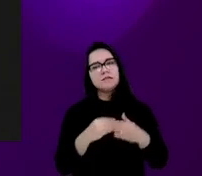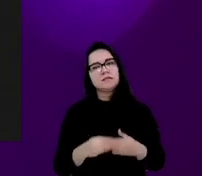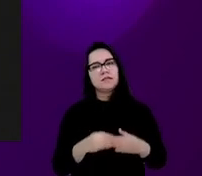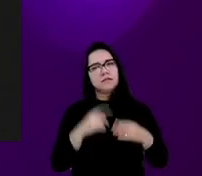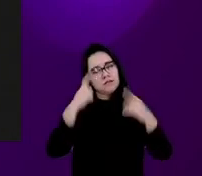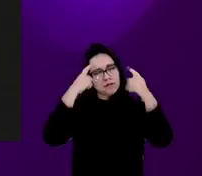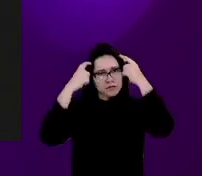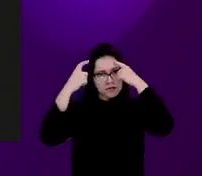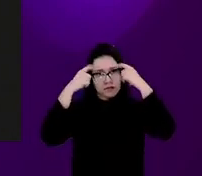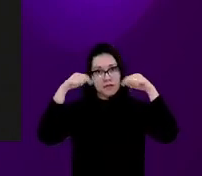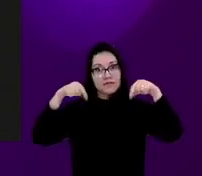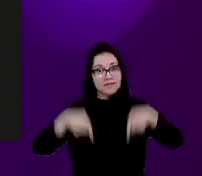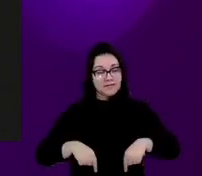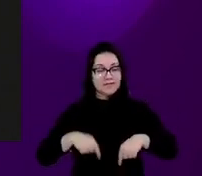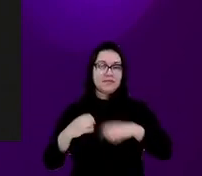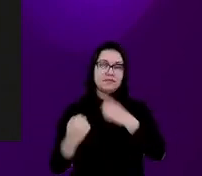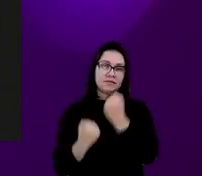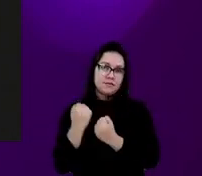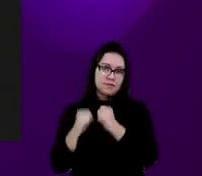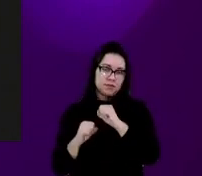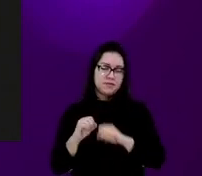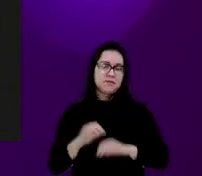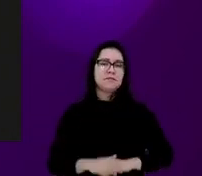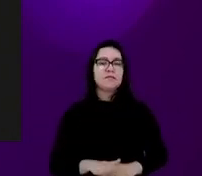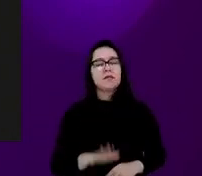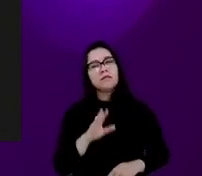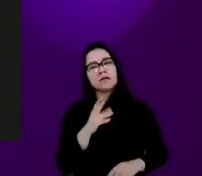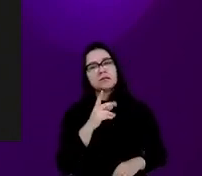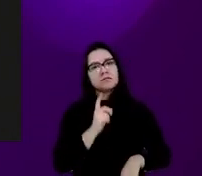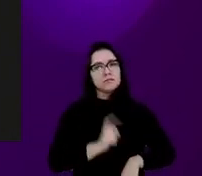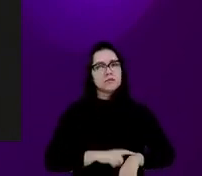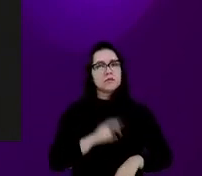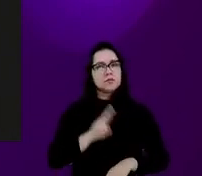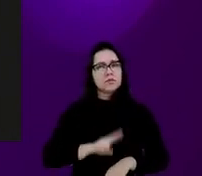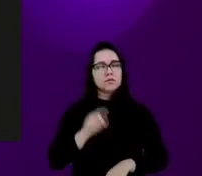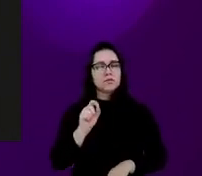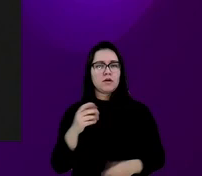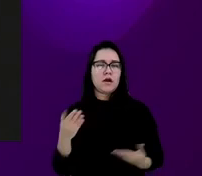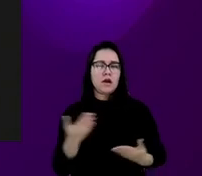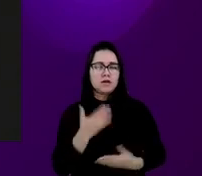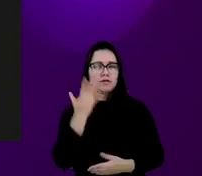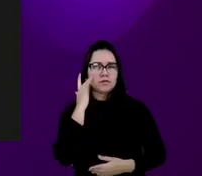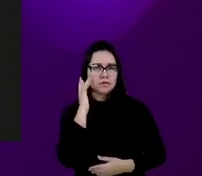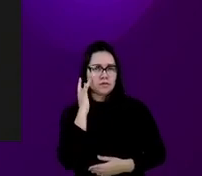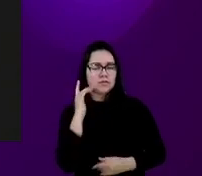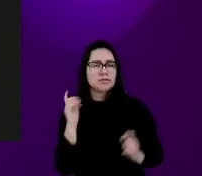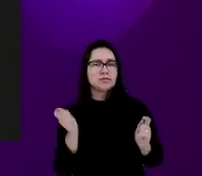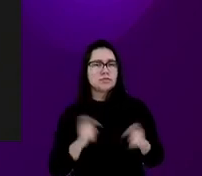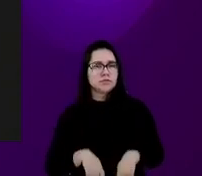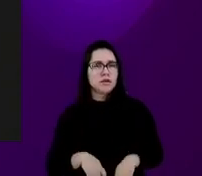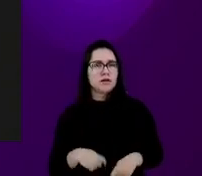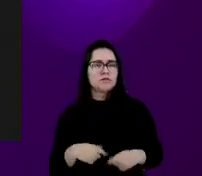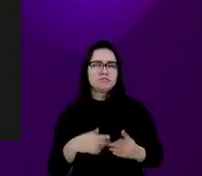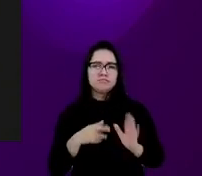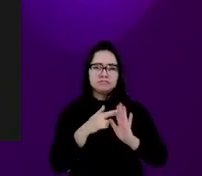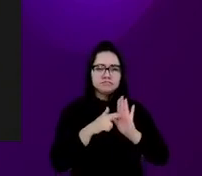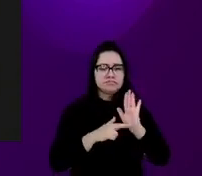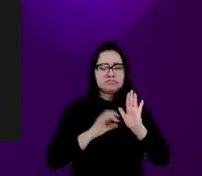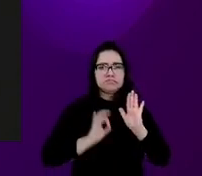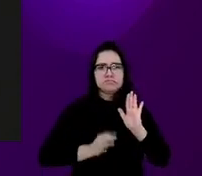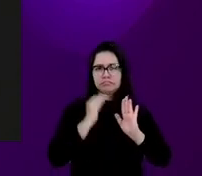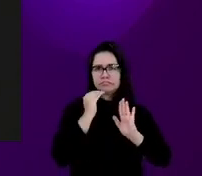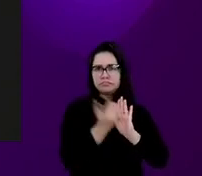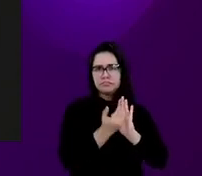para a indústria. Mas com relação ao momento de usar, eu acho que hoje está cada vez mais regulado. Eu não sei a opinião do Gitman e